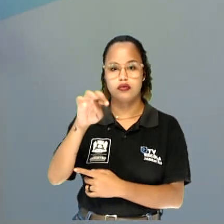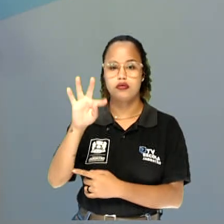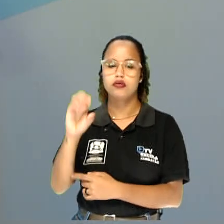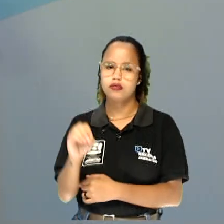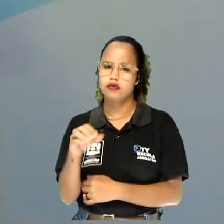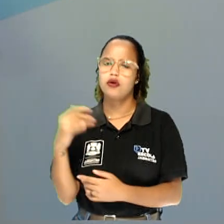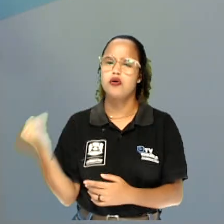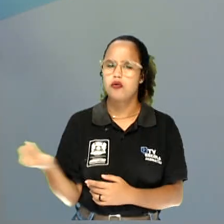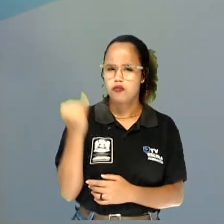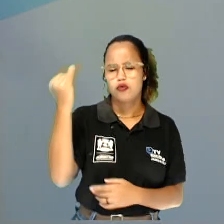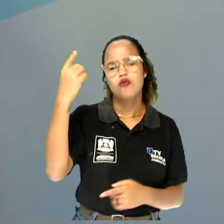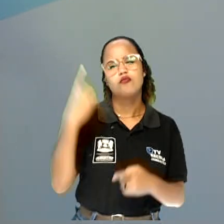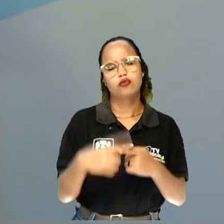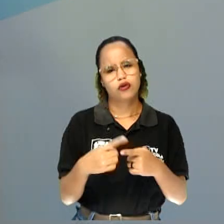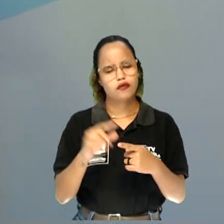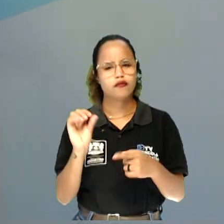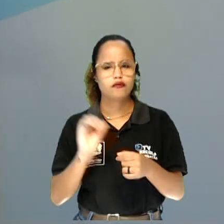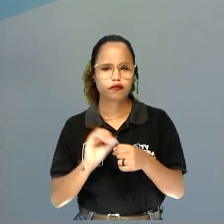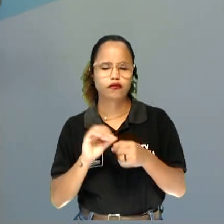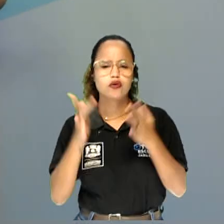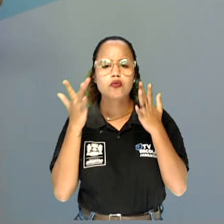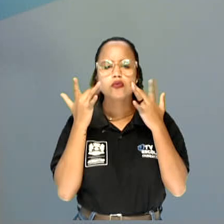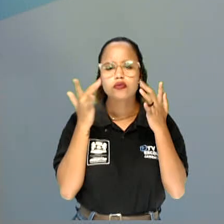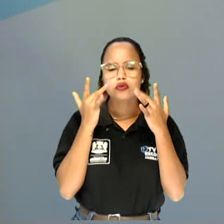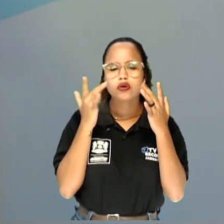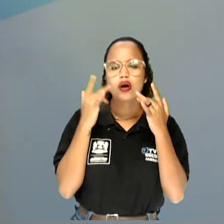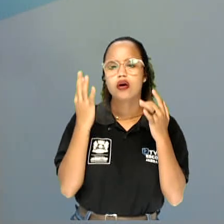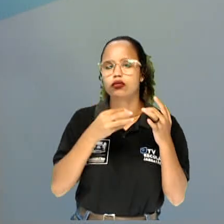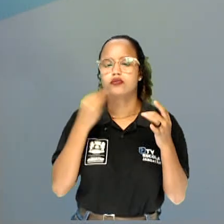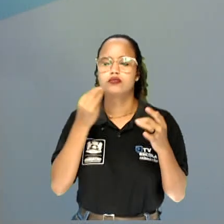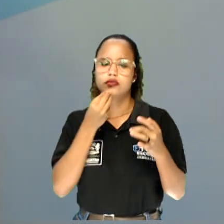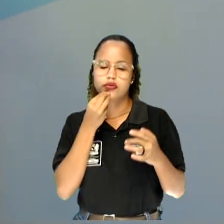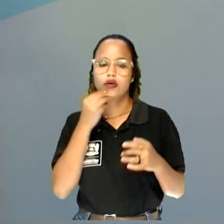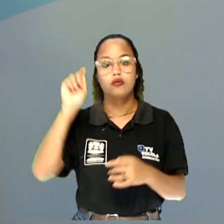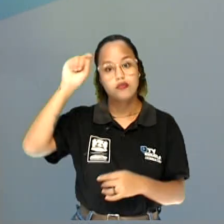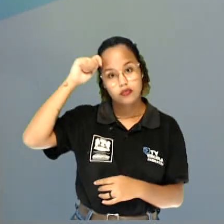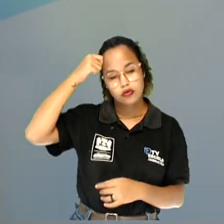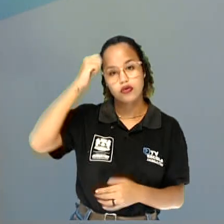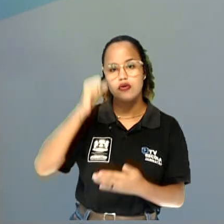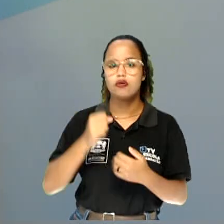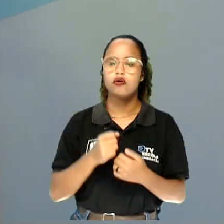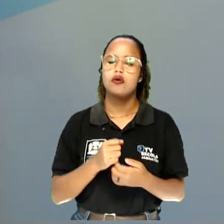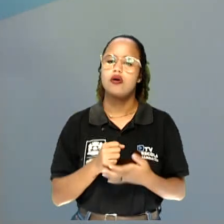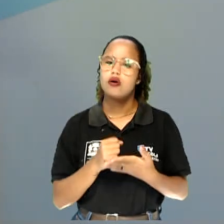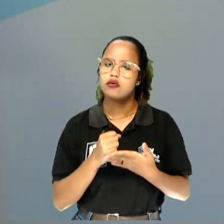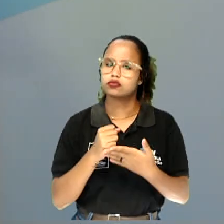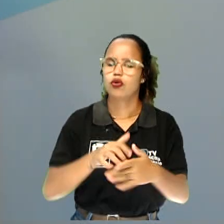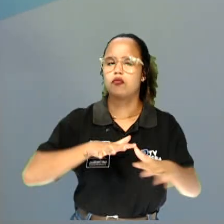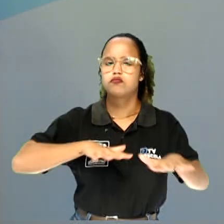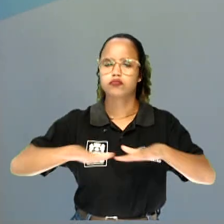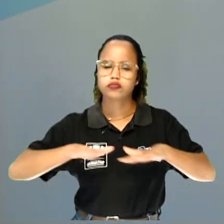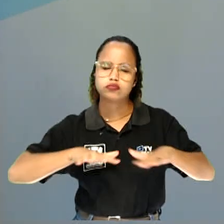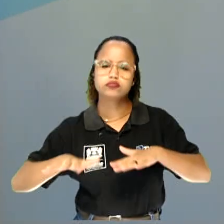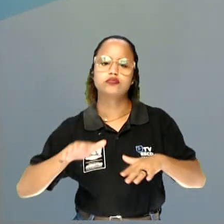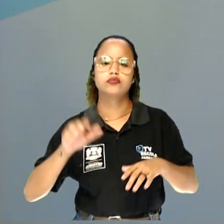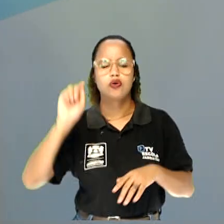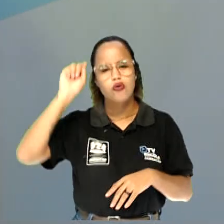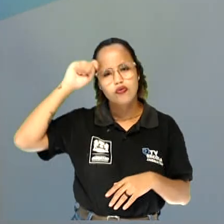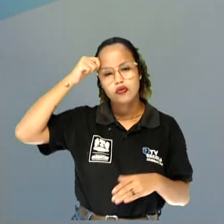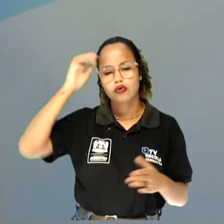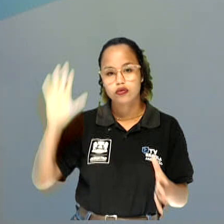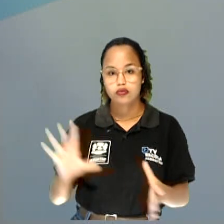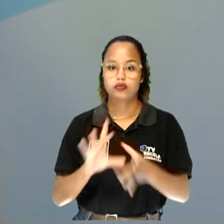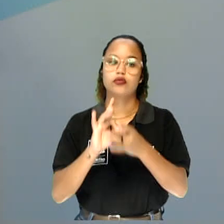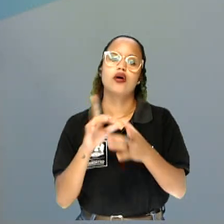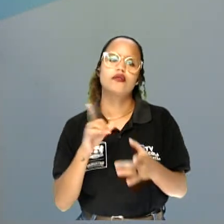criou o Teatro Experimental Negro e ele que também ajudou a organizar o Movimento Negro Unificado. Ele cria uma espécie